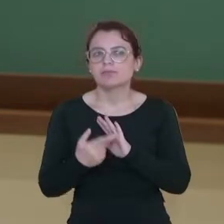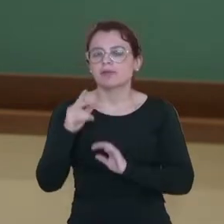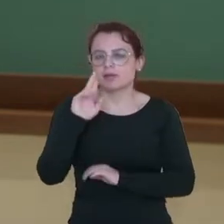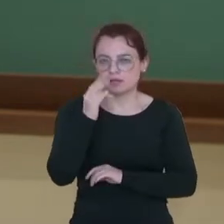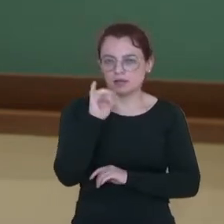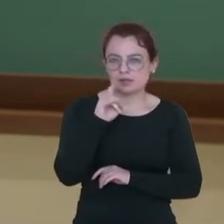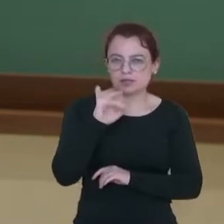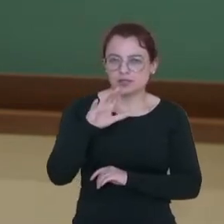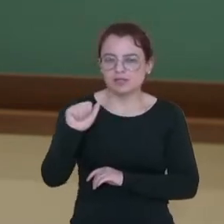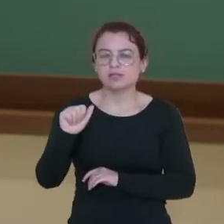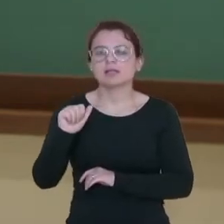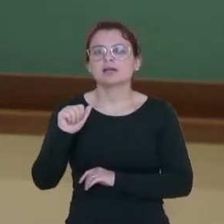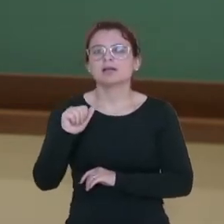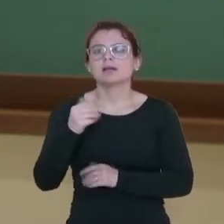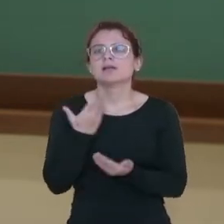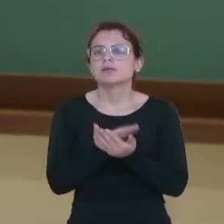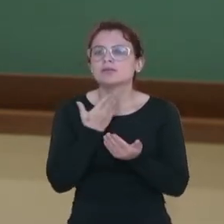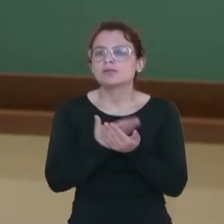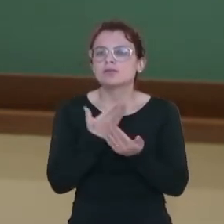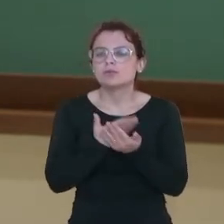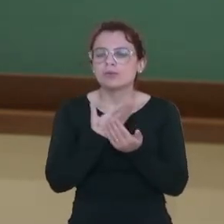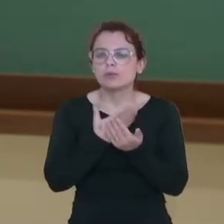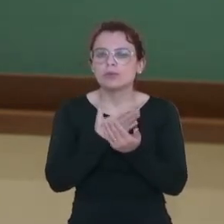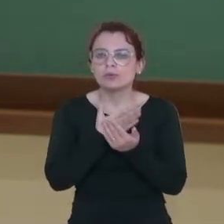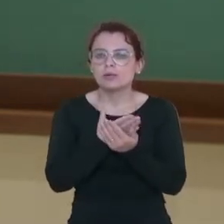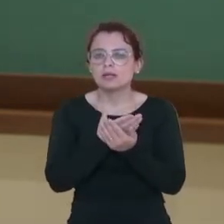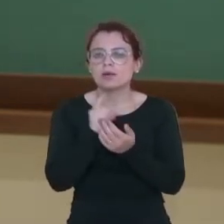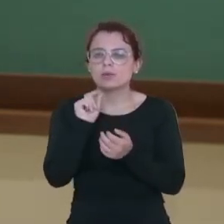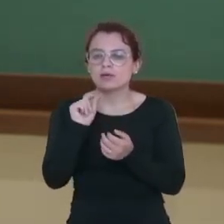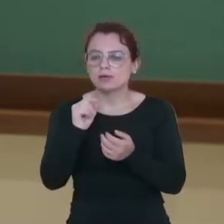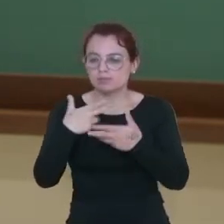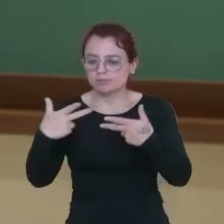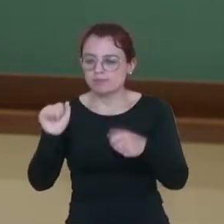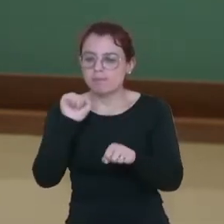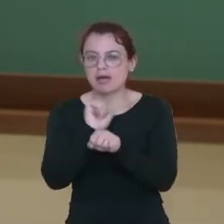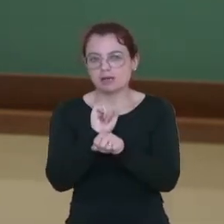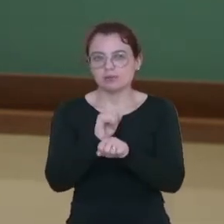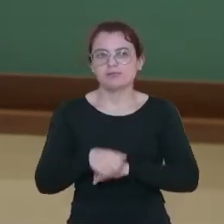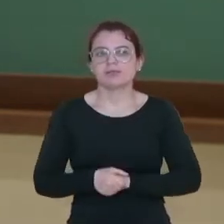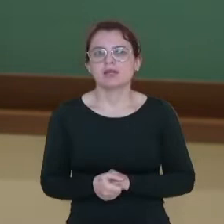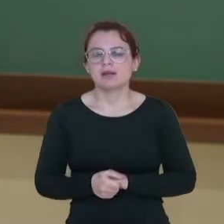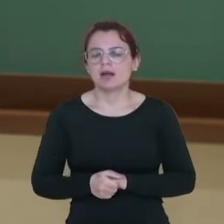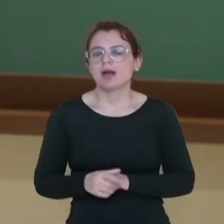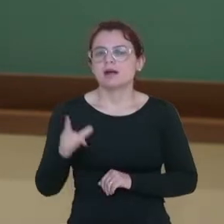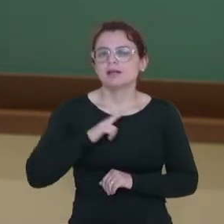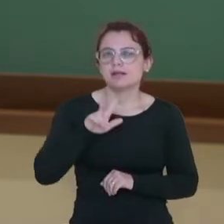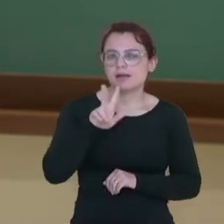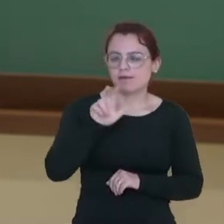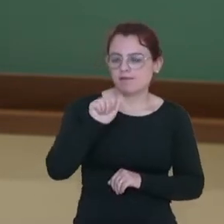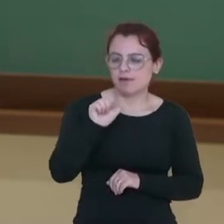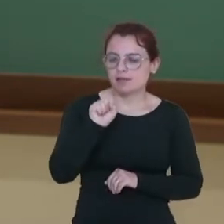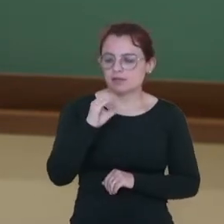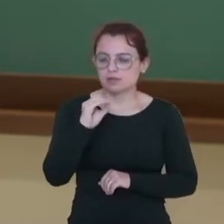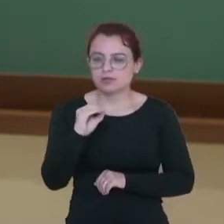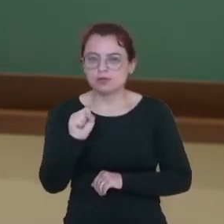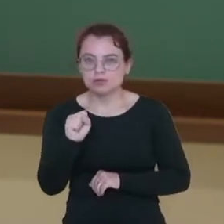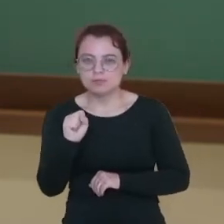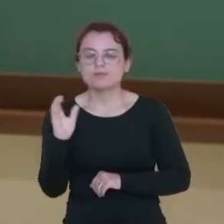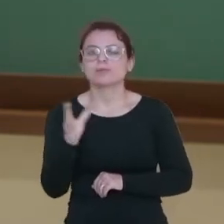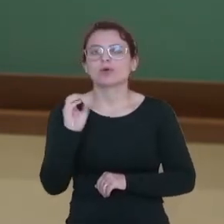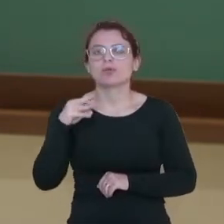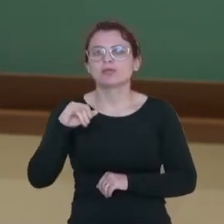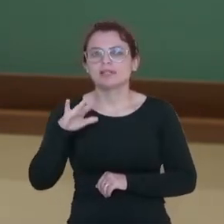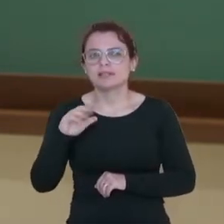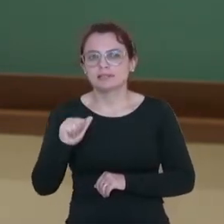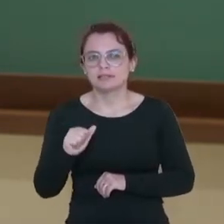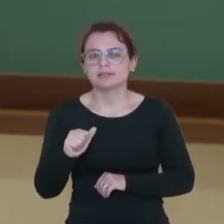fluidos parados, por exemplo, nos vasos comunicantes. Vasos comunicantes são vasos interligados. Esses vasos